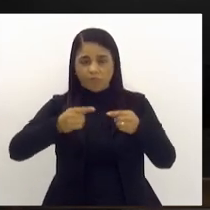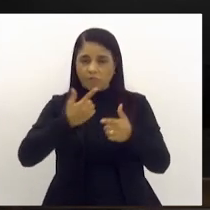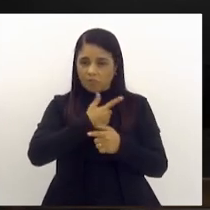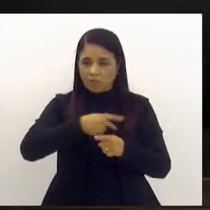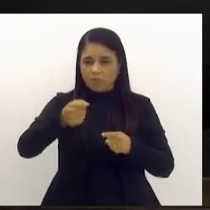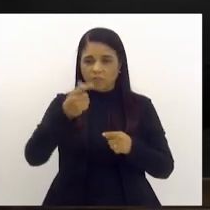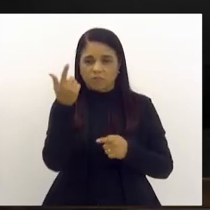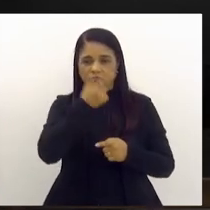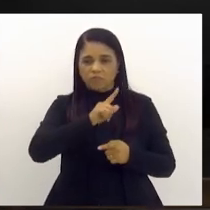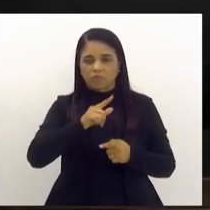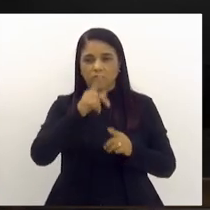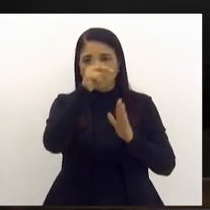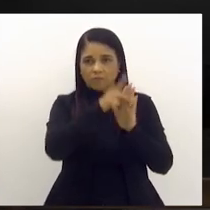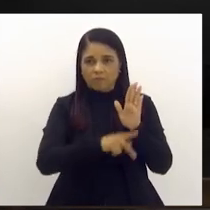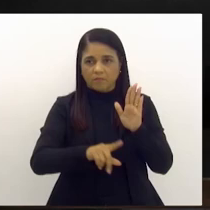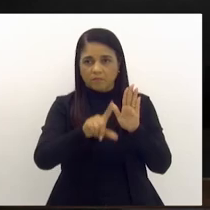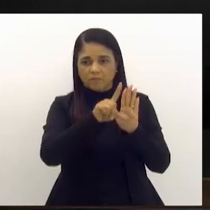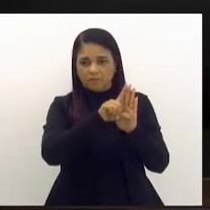vencido.